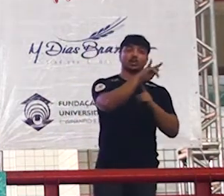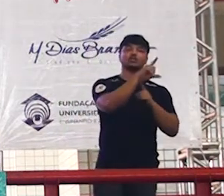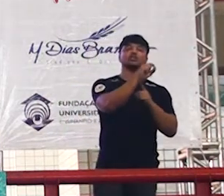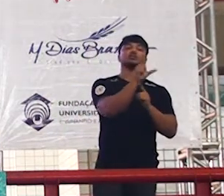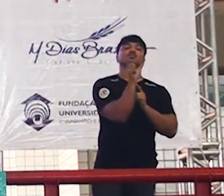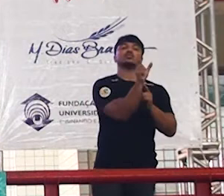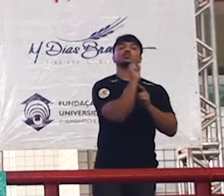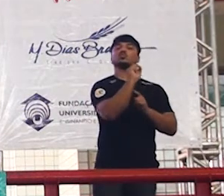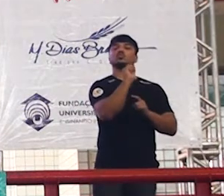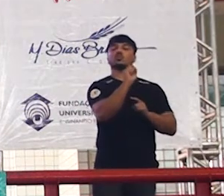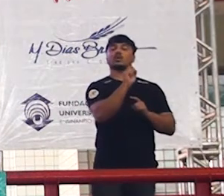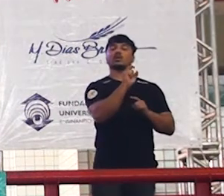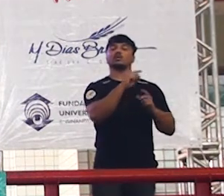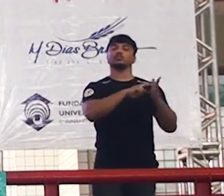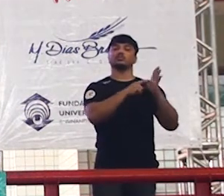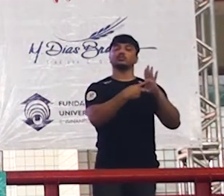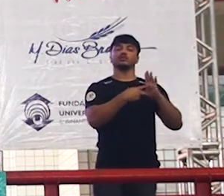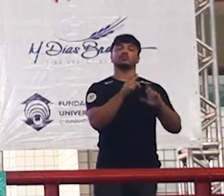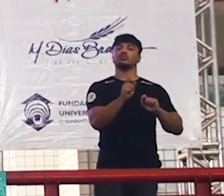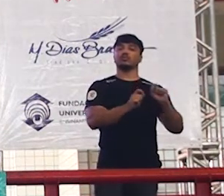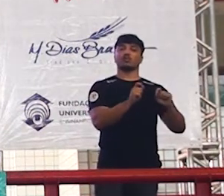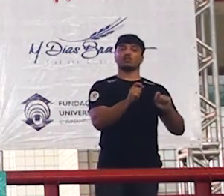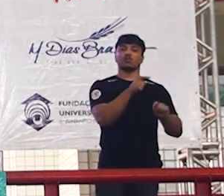tenho denotação?